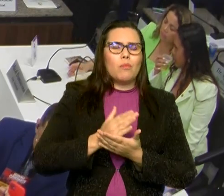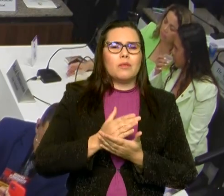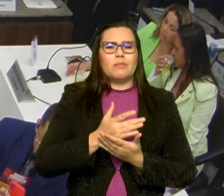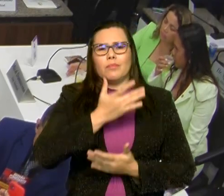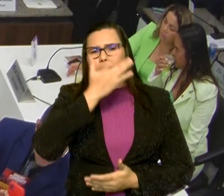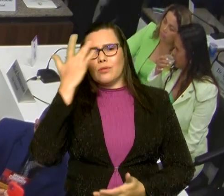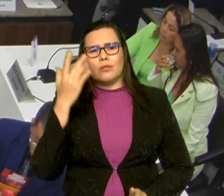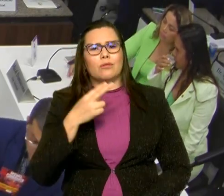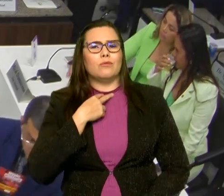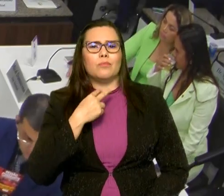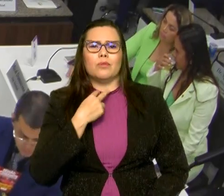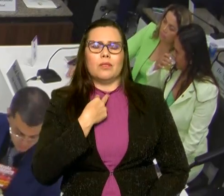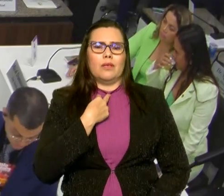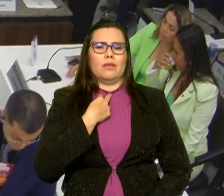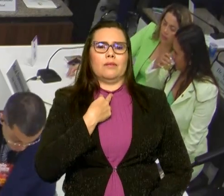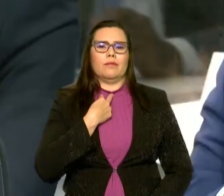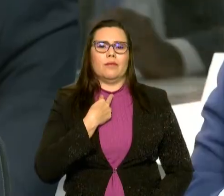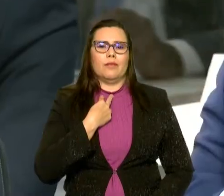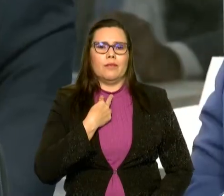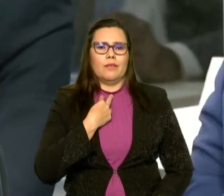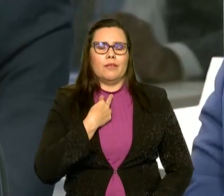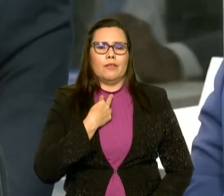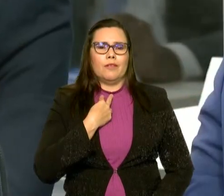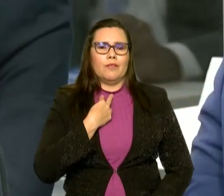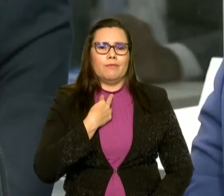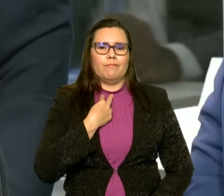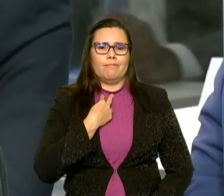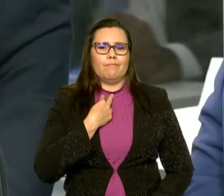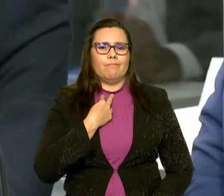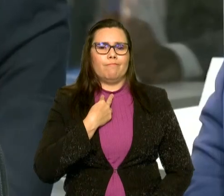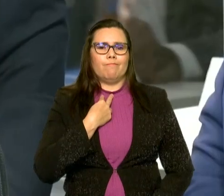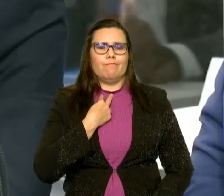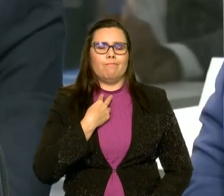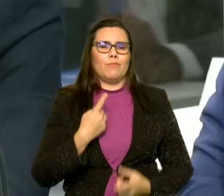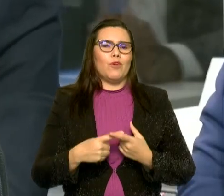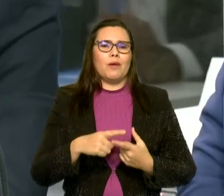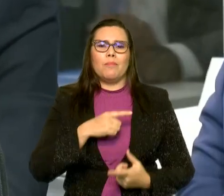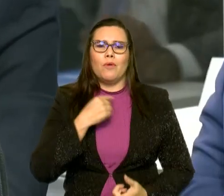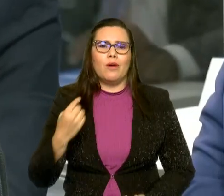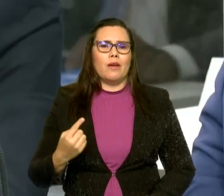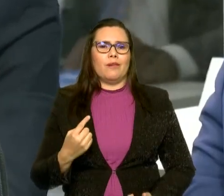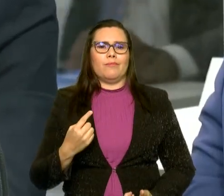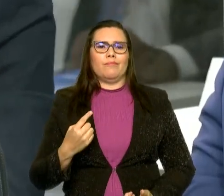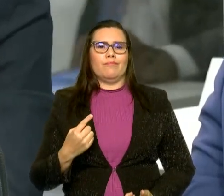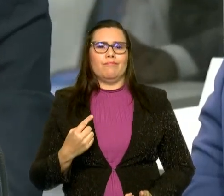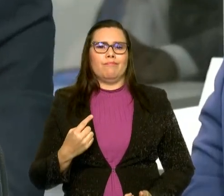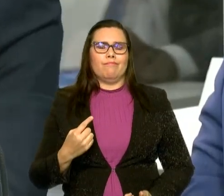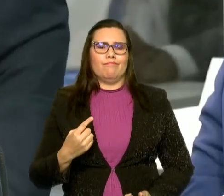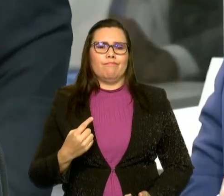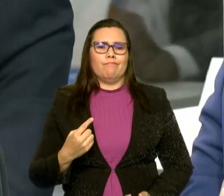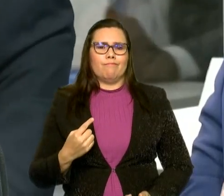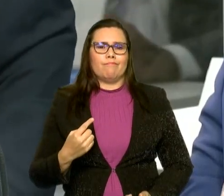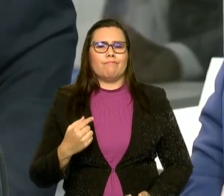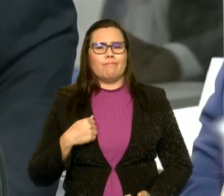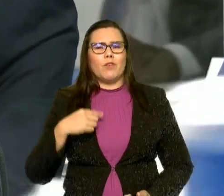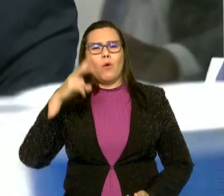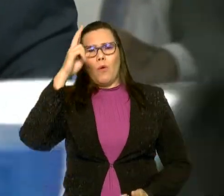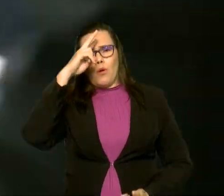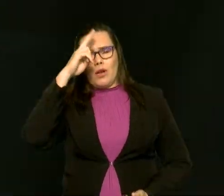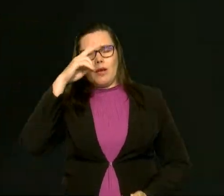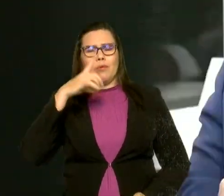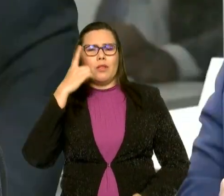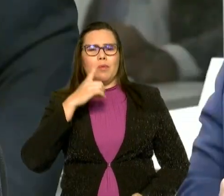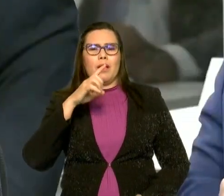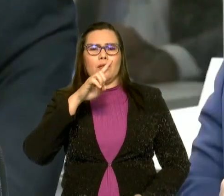olhar que a gente venceu essa batalha. E eu posso citar, com muita saudade, o deputado Zé Gentil,